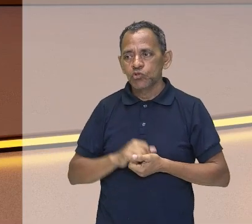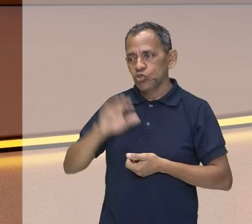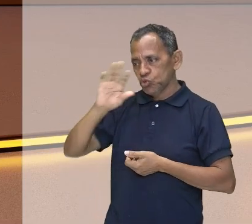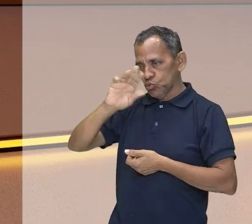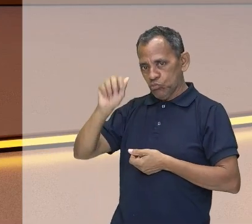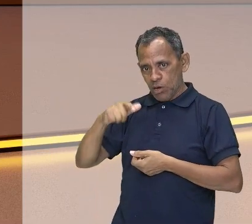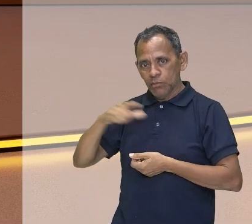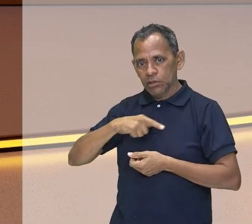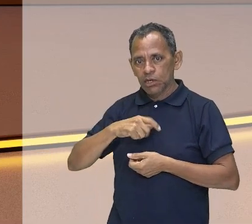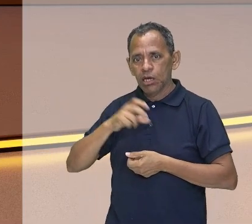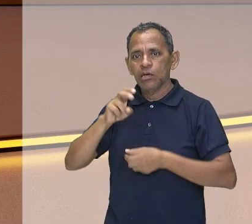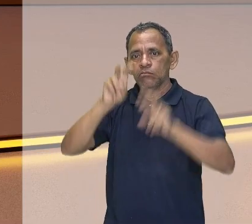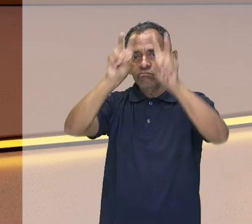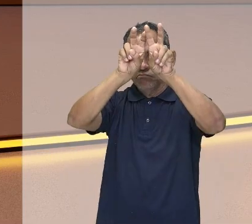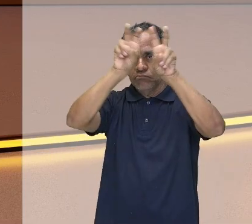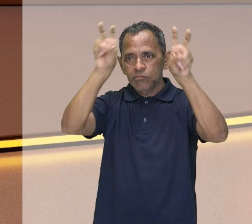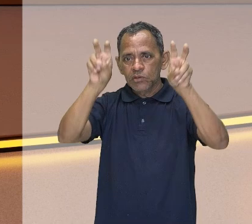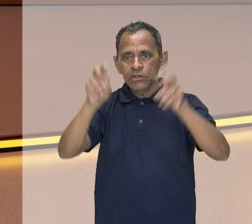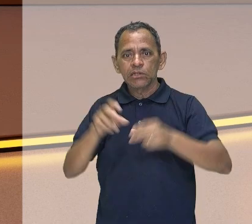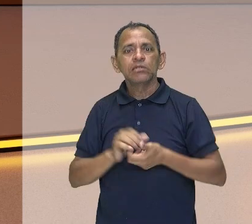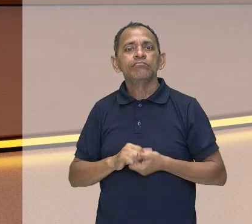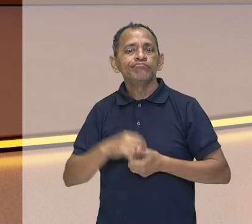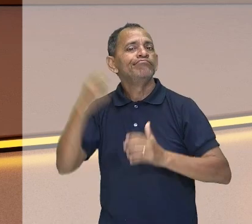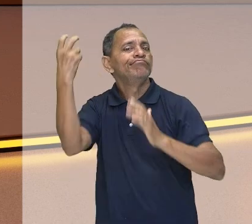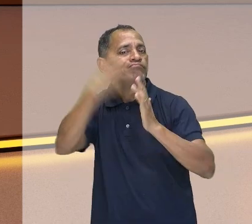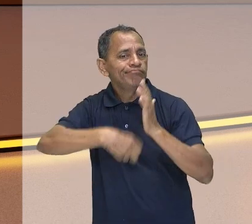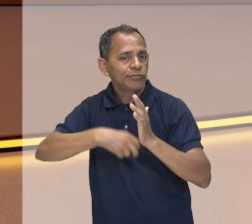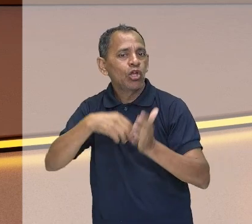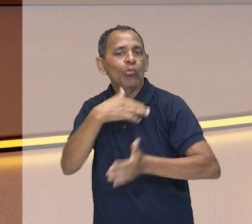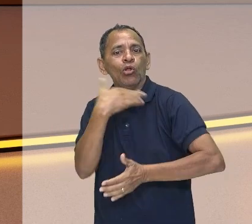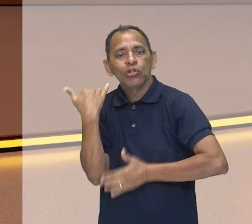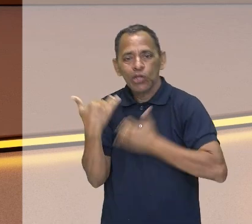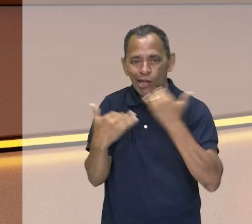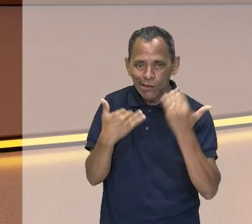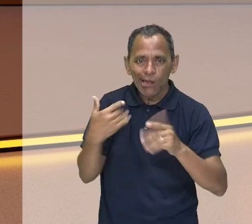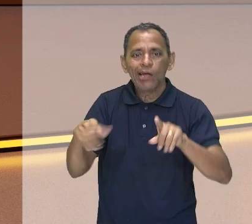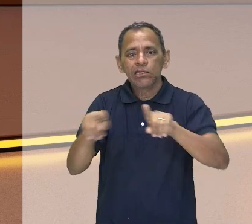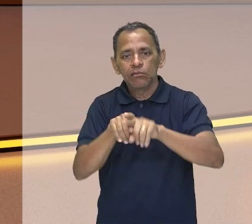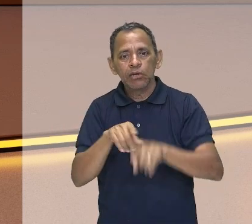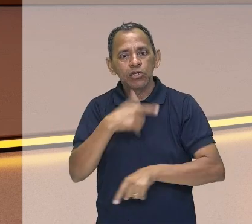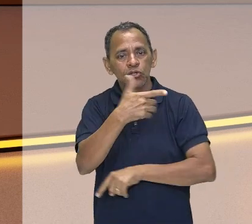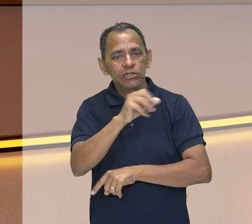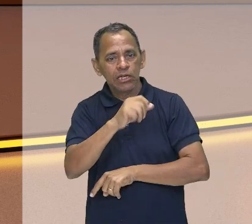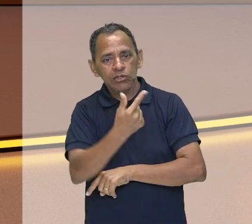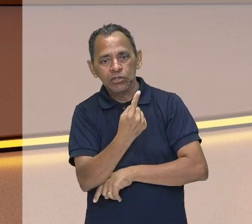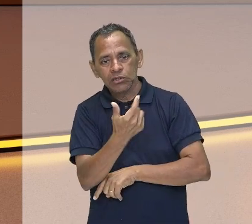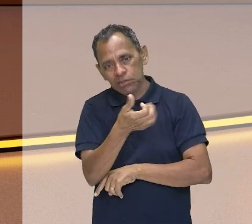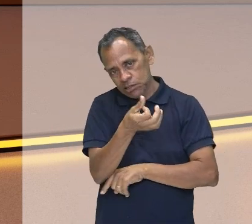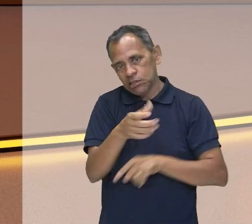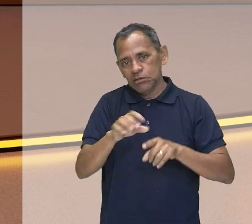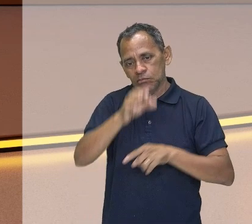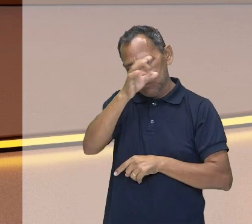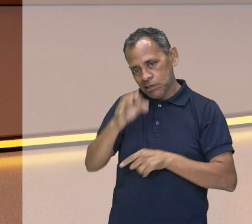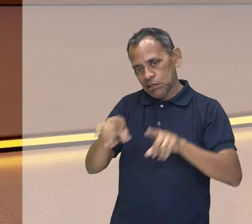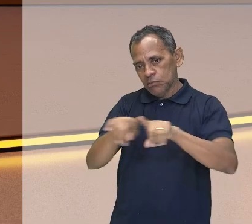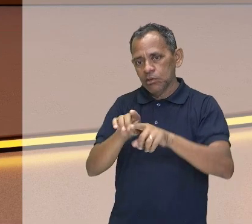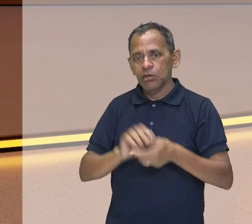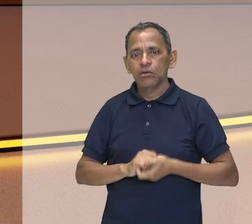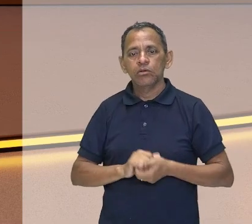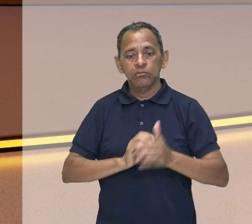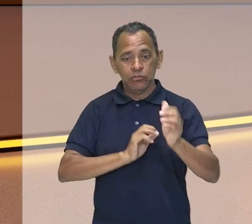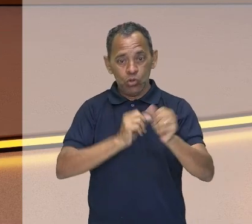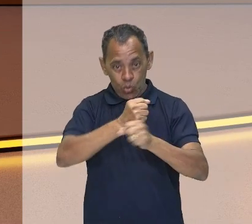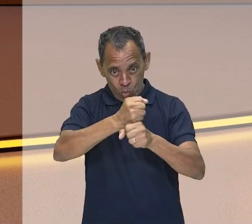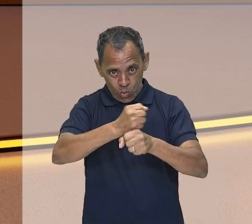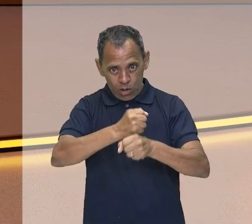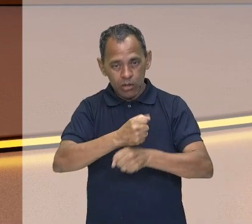como título taxa de mortalidade em 2016. Então, esse mapa ele vai falar de taxa de mortalidade no ano de